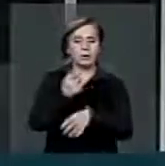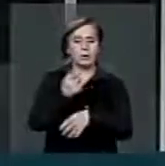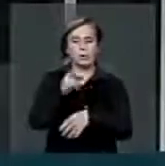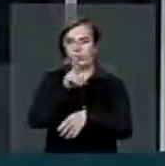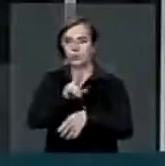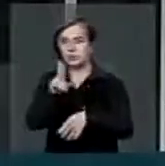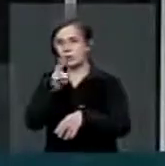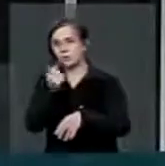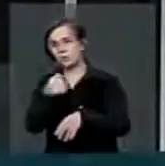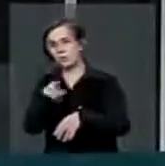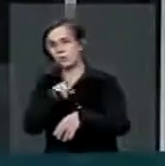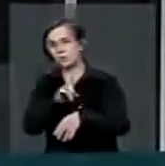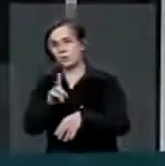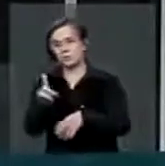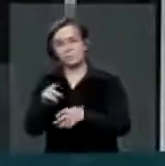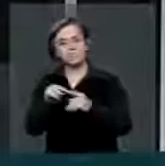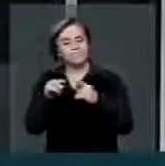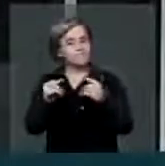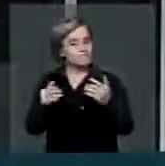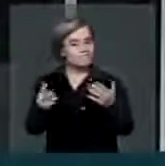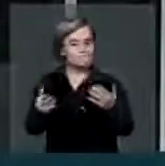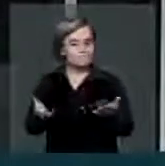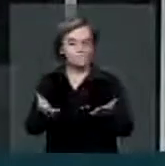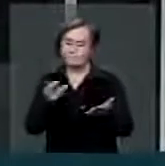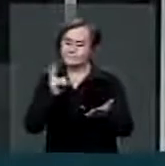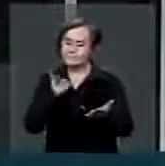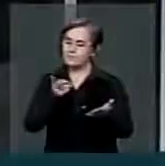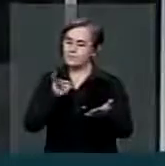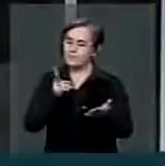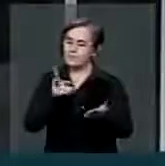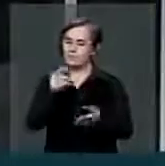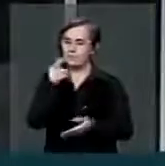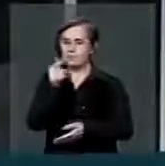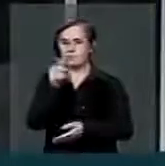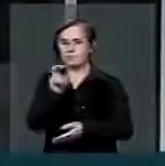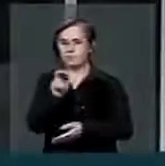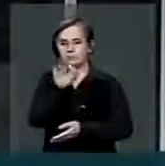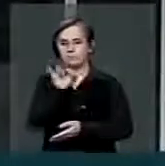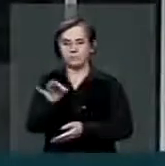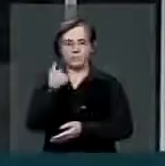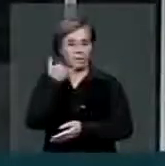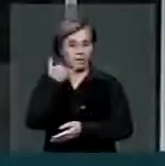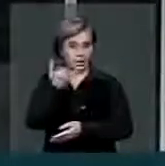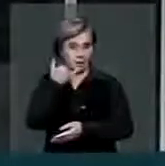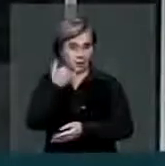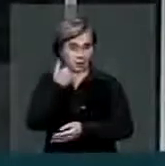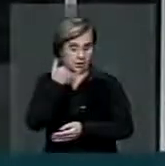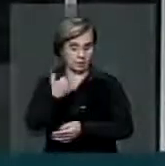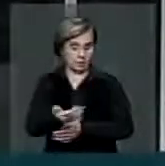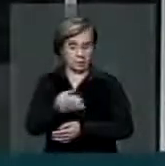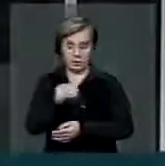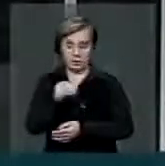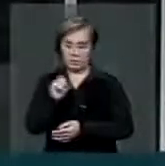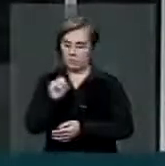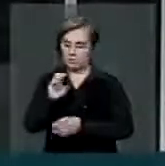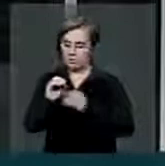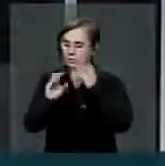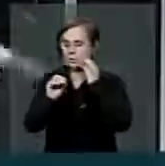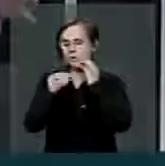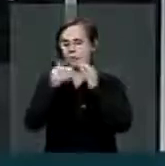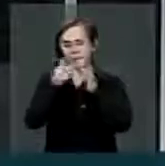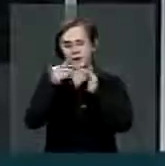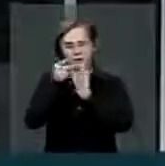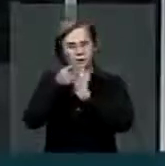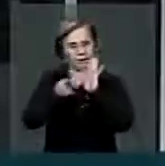Mas mesmo assim, deputado Vicentinho, mesmo 75% das pessoas que ligaram para cá pedem que esse projeto seja